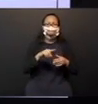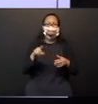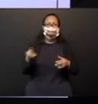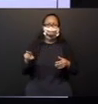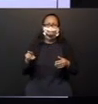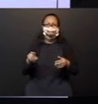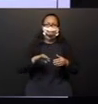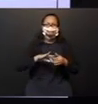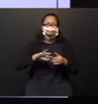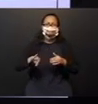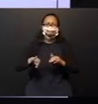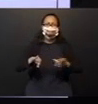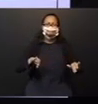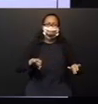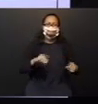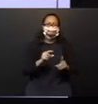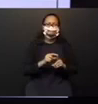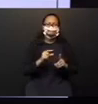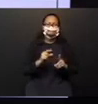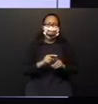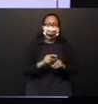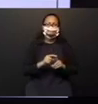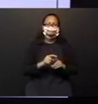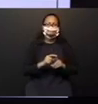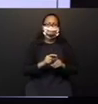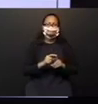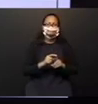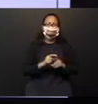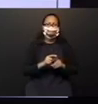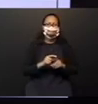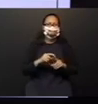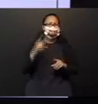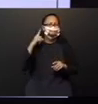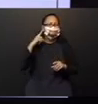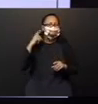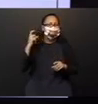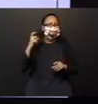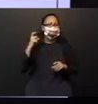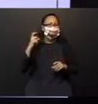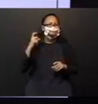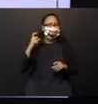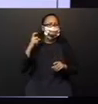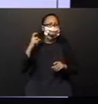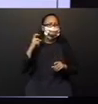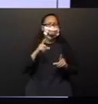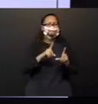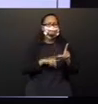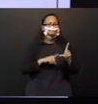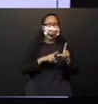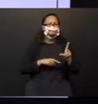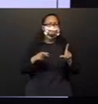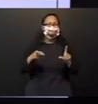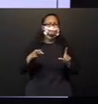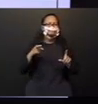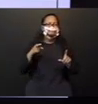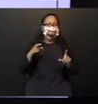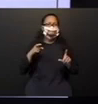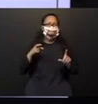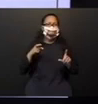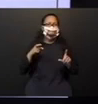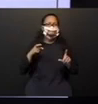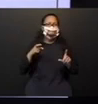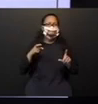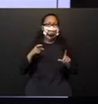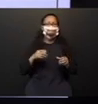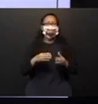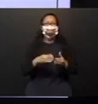palavras no quadro de acordo com o som da letra X. E para ajudar vocês, eu vou pedir que vocês depois